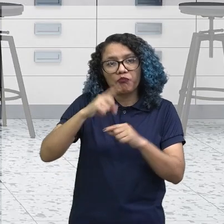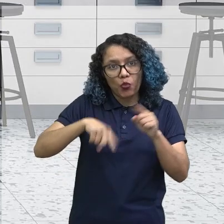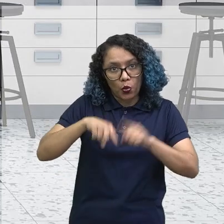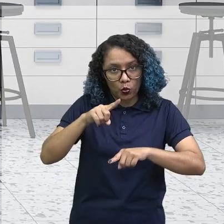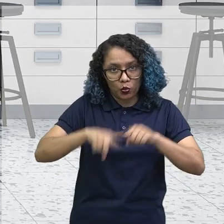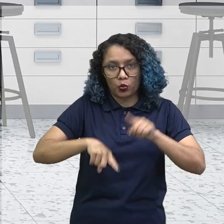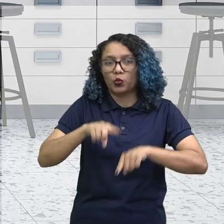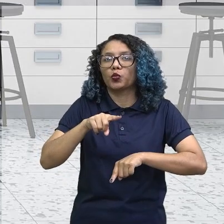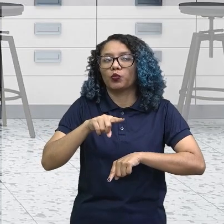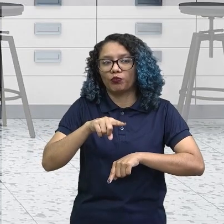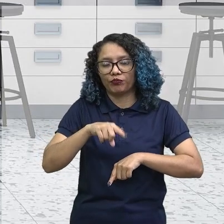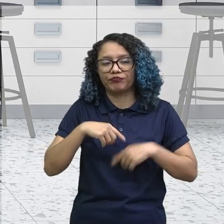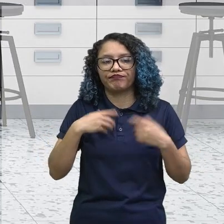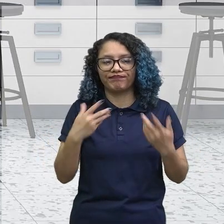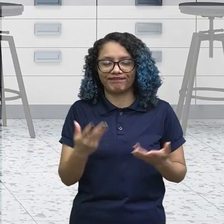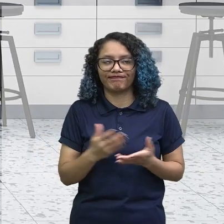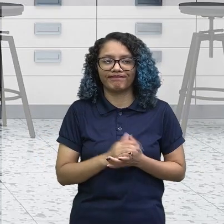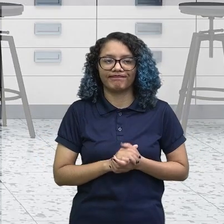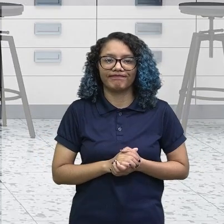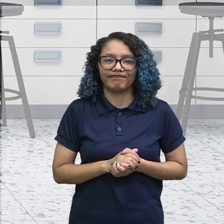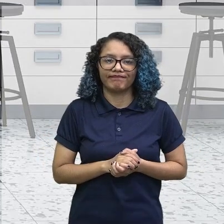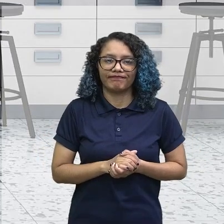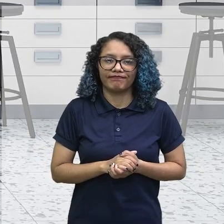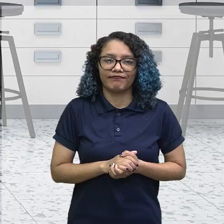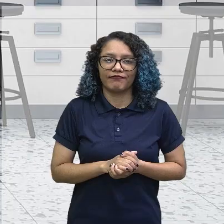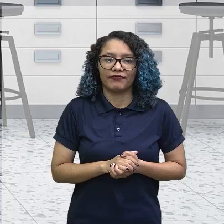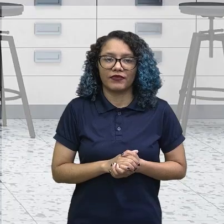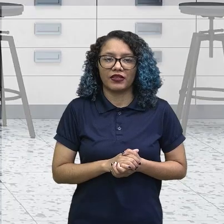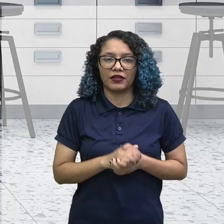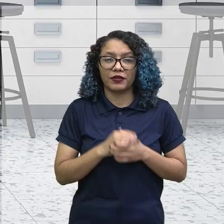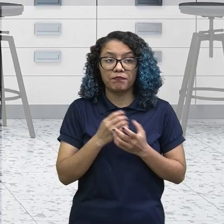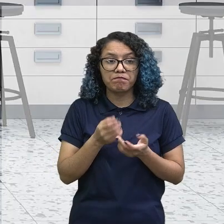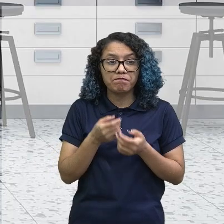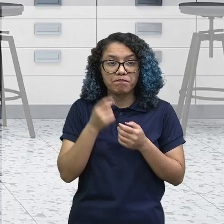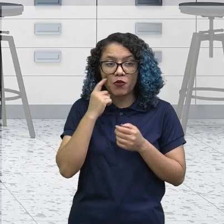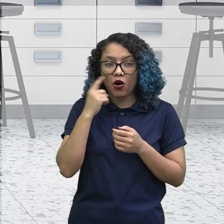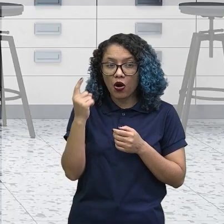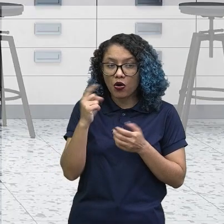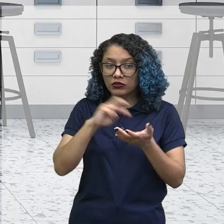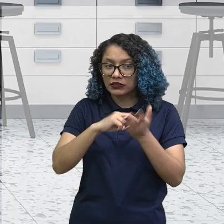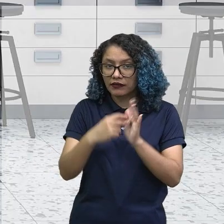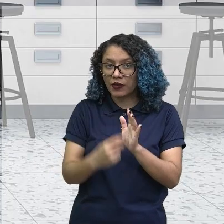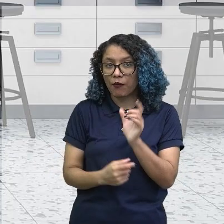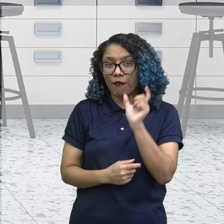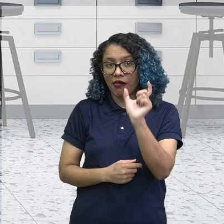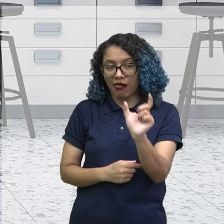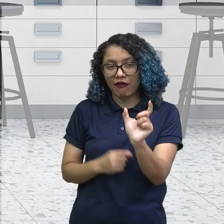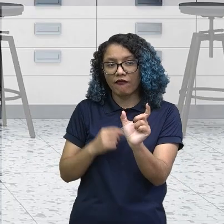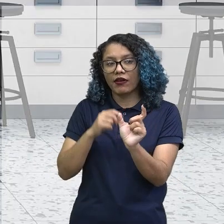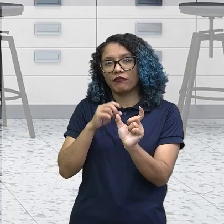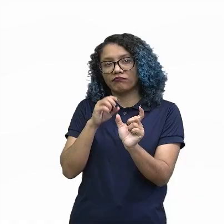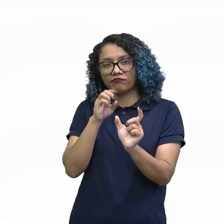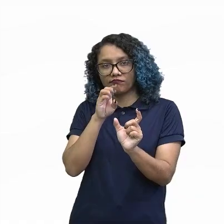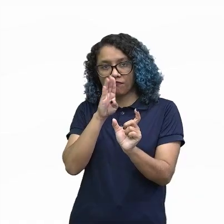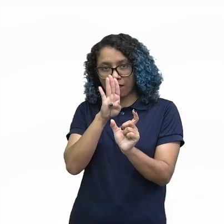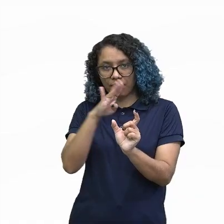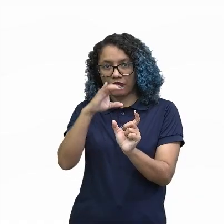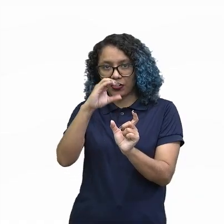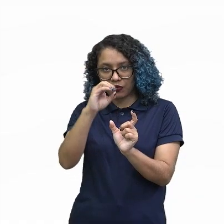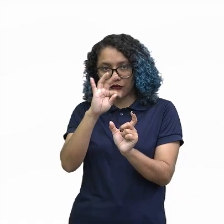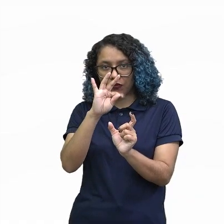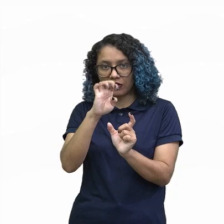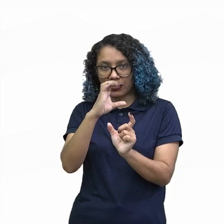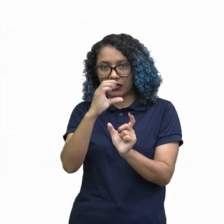certo? Então, a gente vai observar aí a origem, né, o significado da palavra biotecnologia. Olha